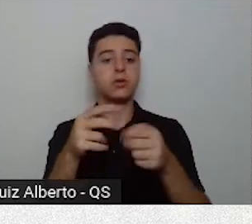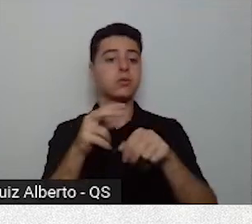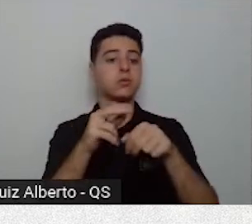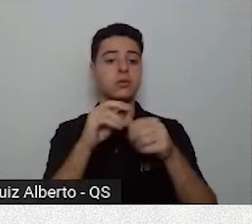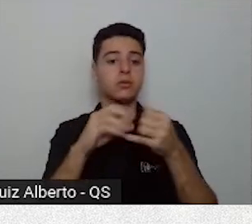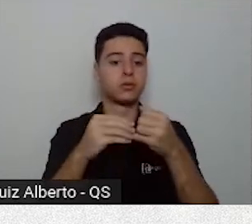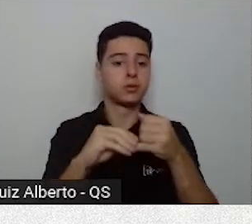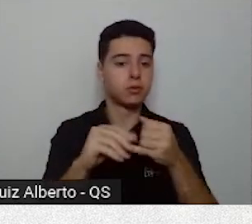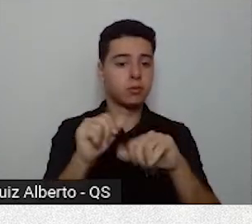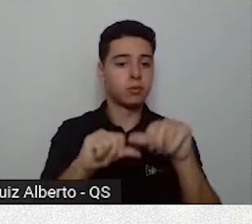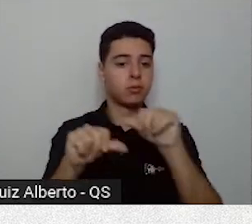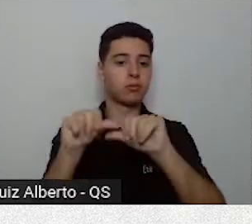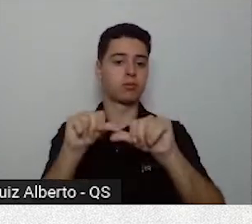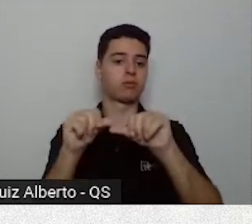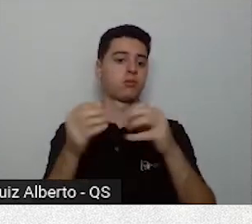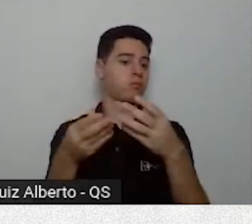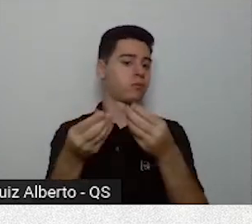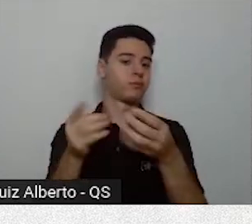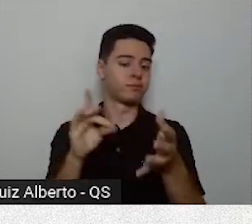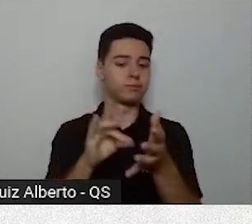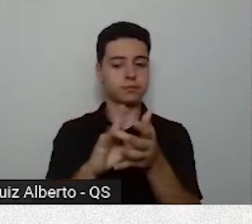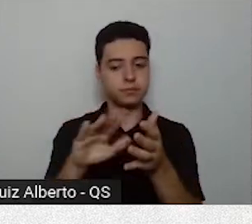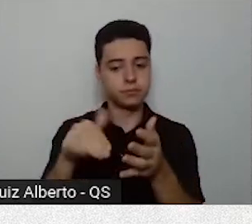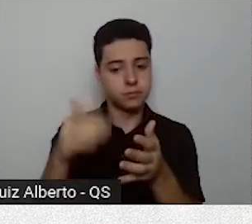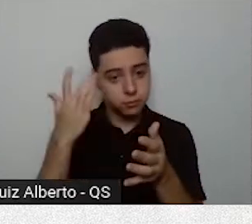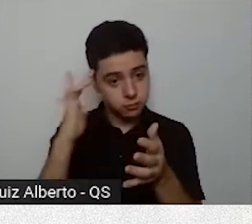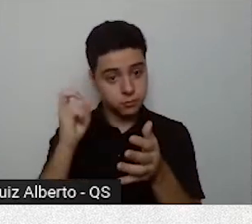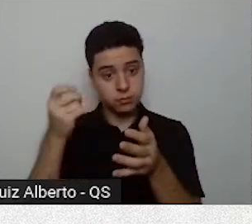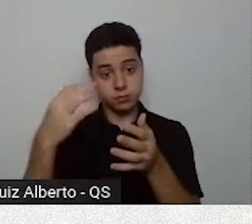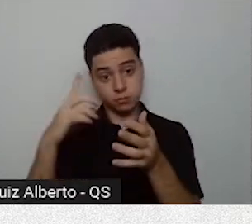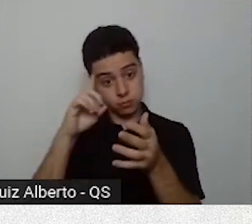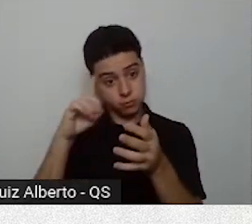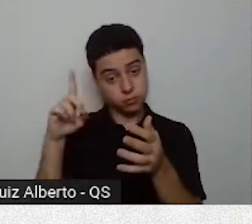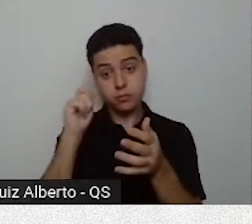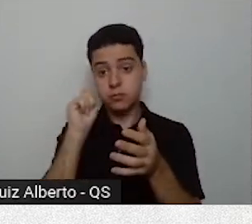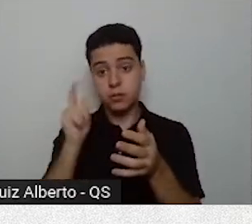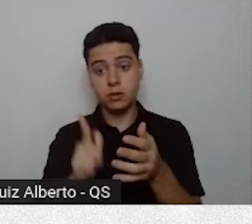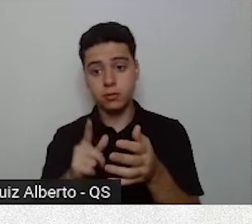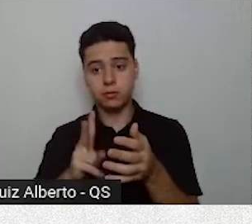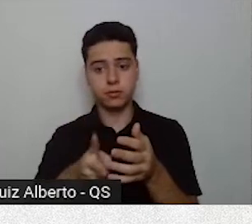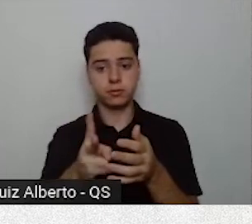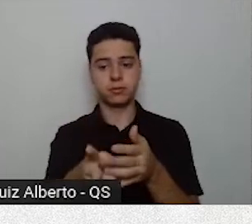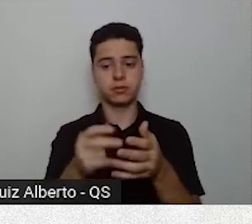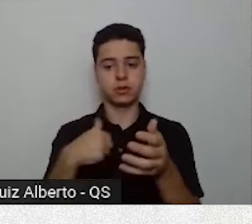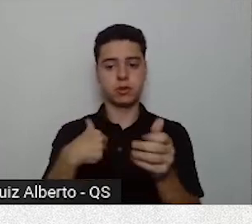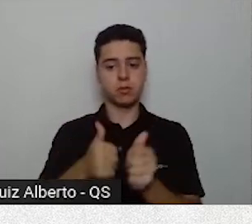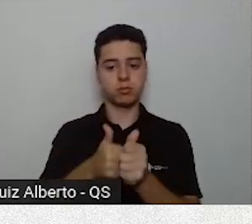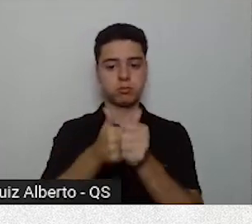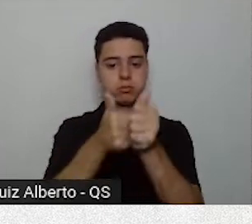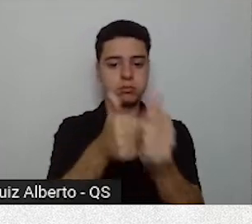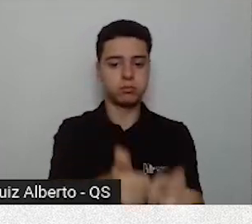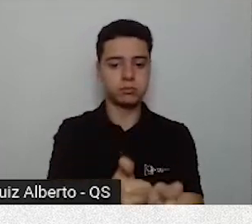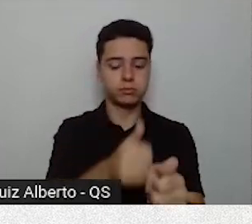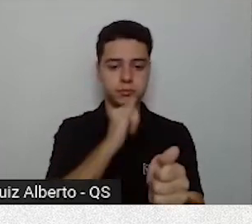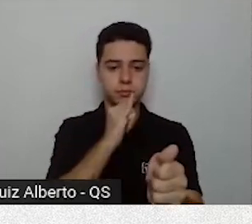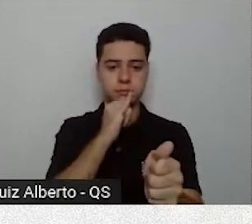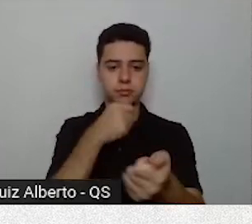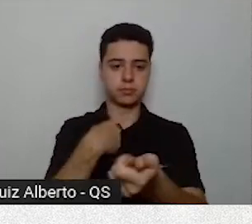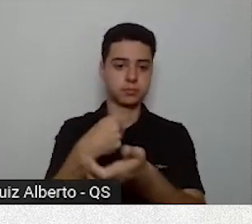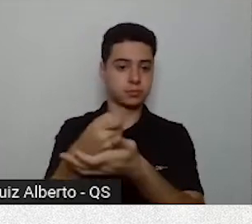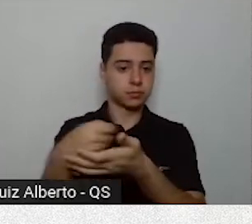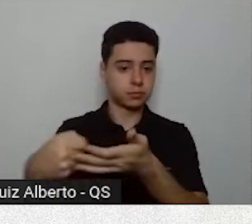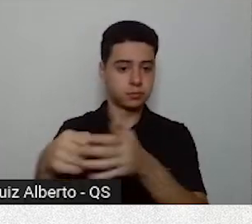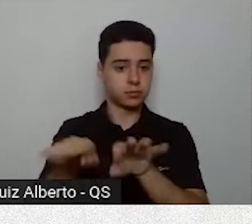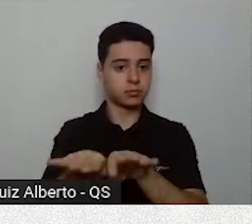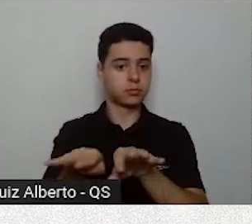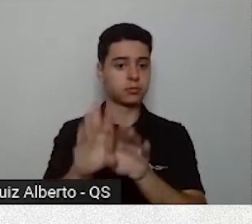sei quantos dias que ela vai ficar com esse azul. Eu vou acompanhando, assim, e anotando também